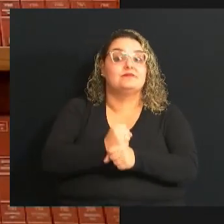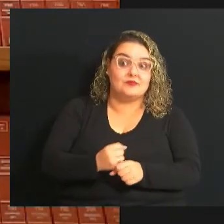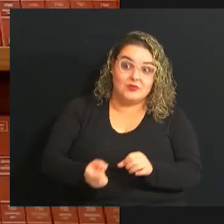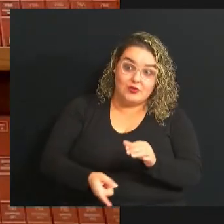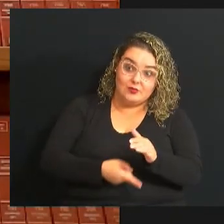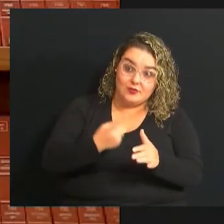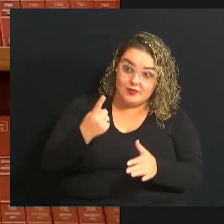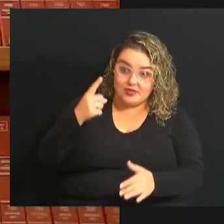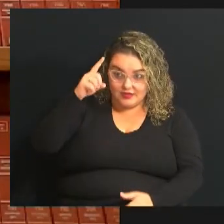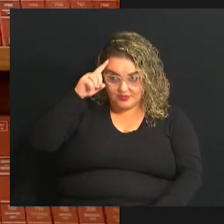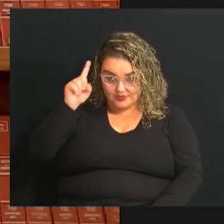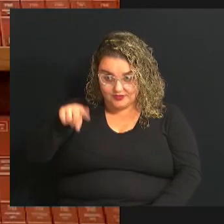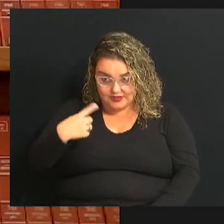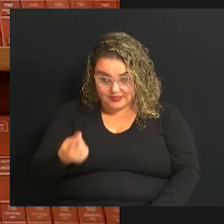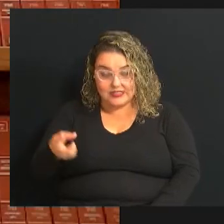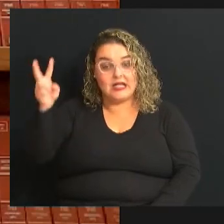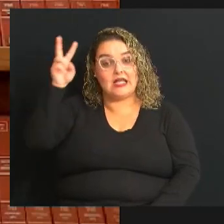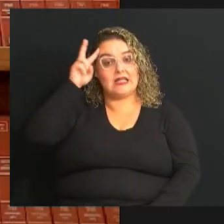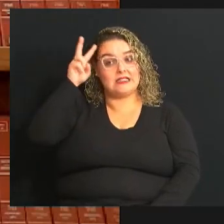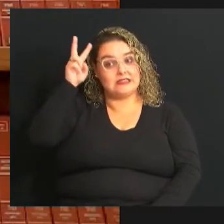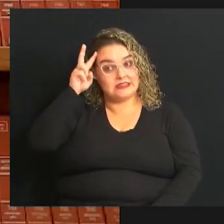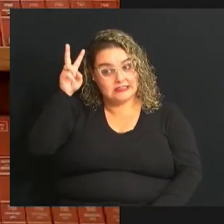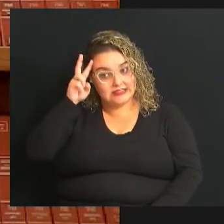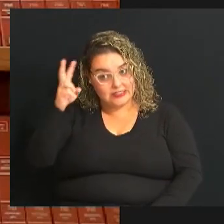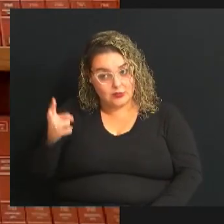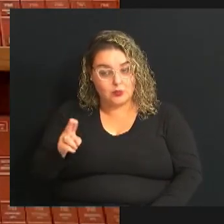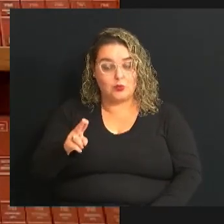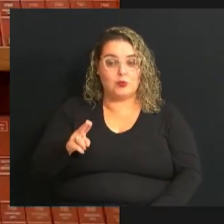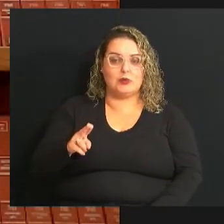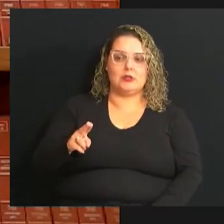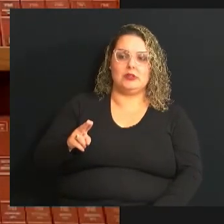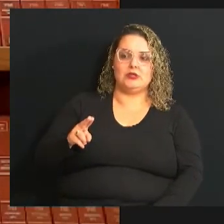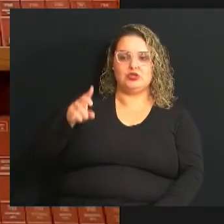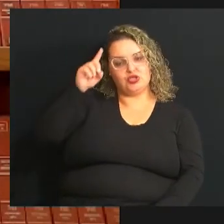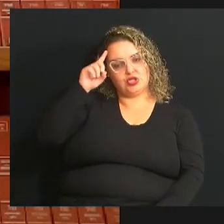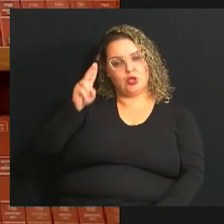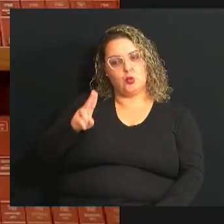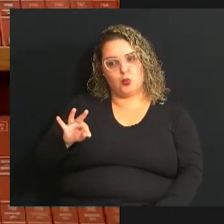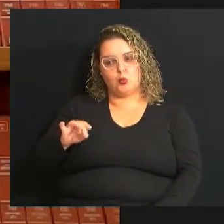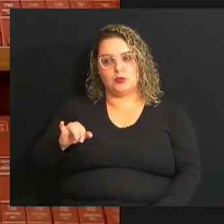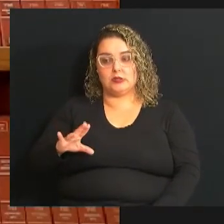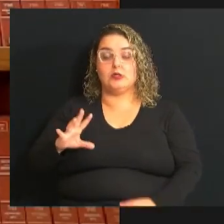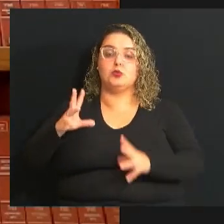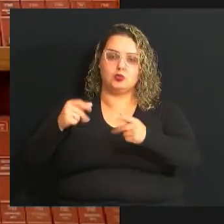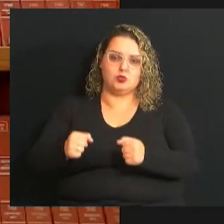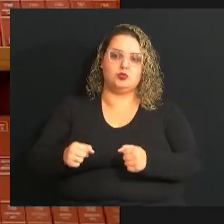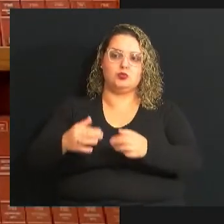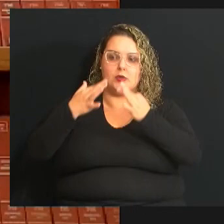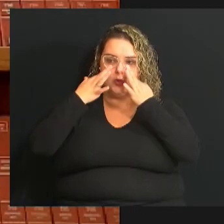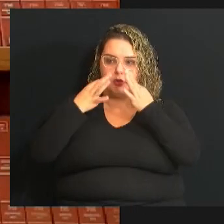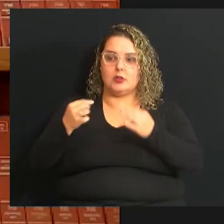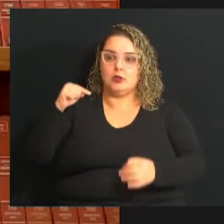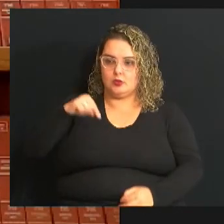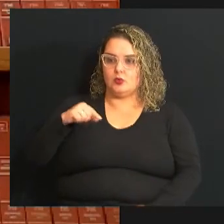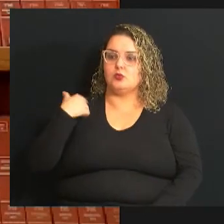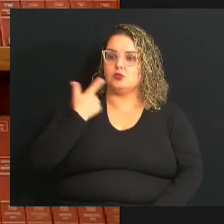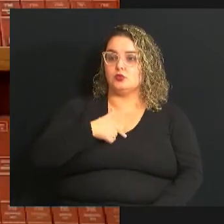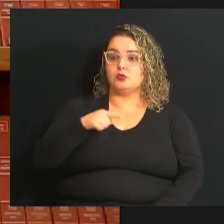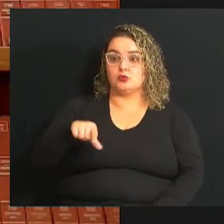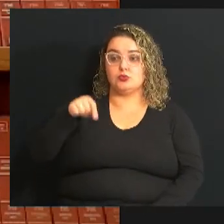pouco ventilados, que tenha aglomerações, transporte público aqui da cidade de Campinas. E quando a gente fala